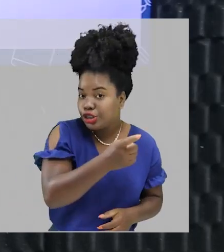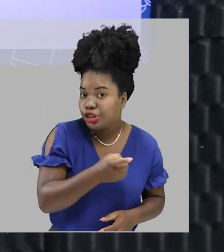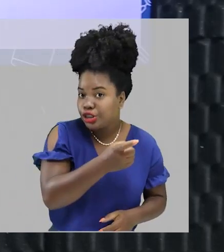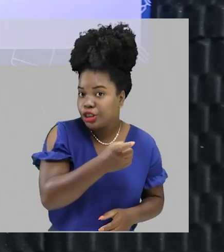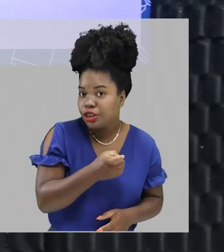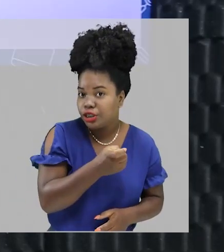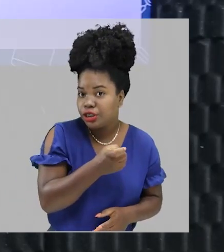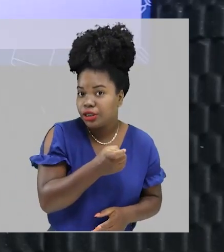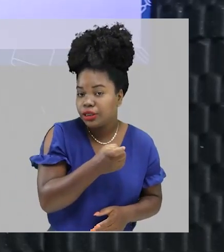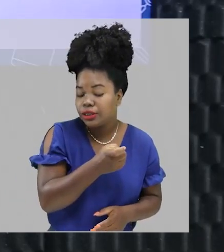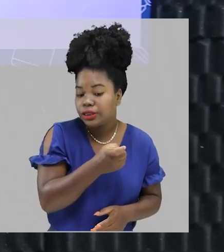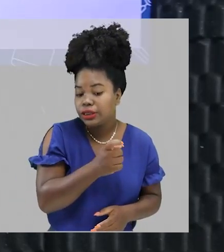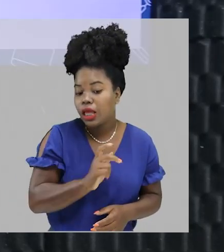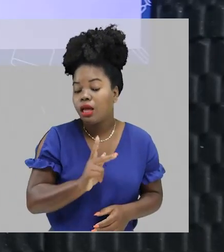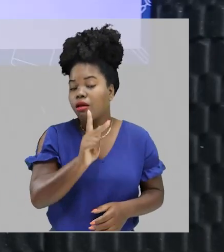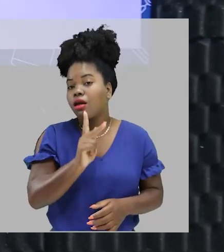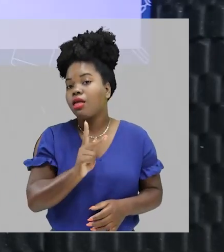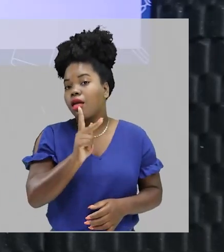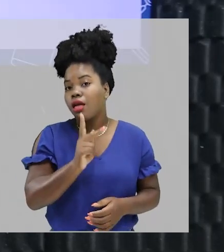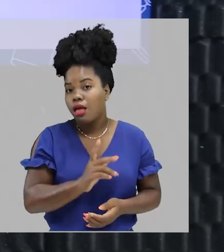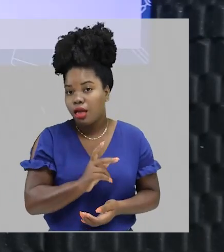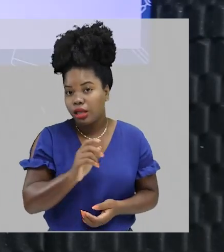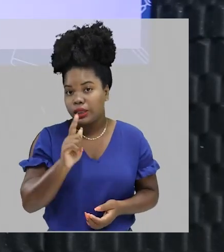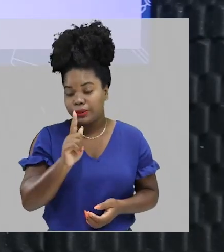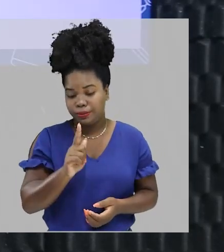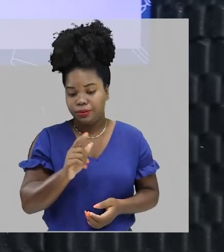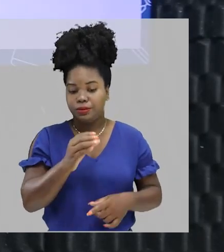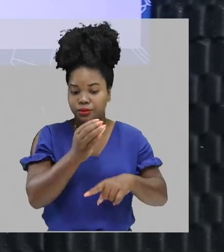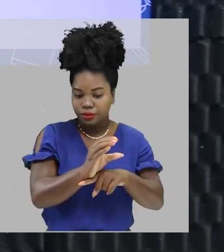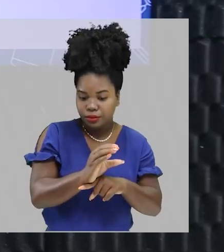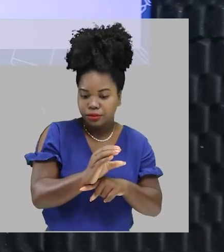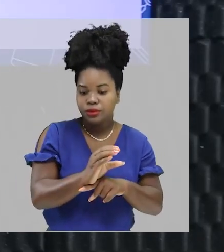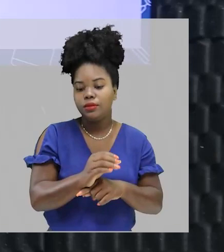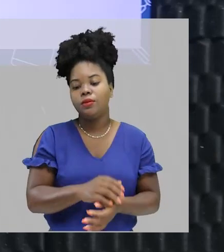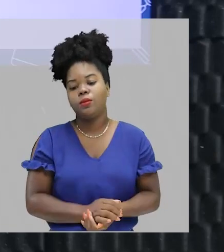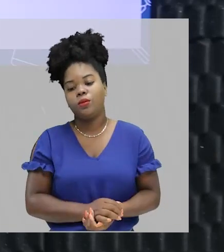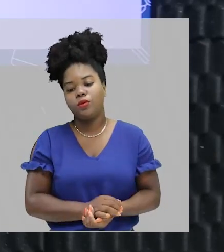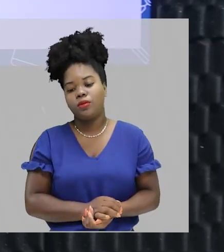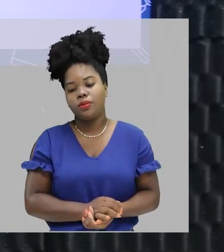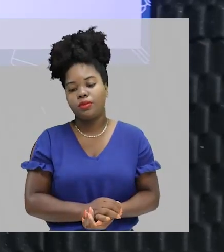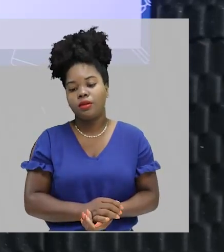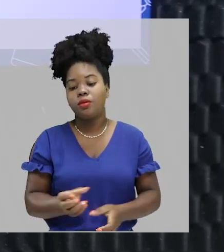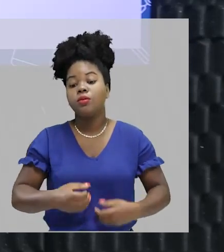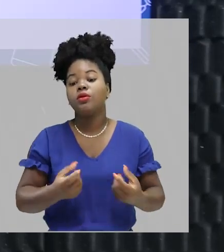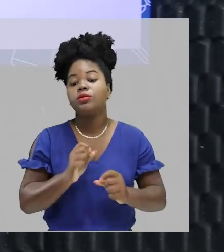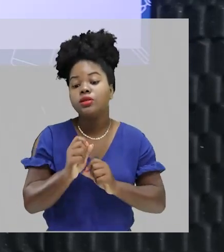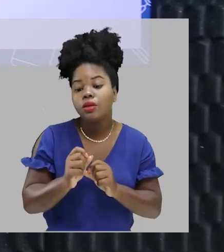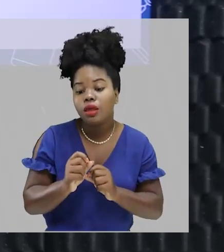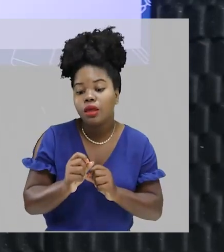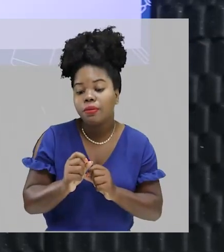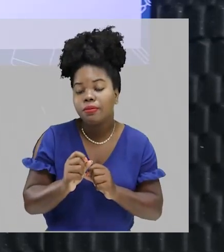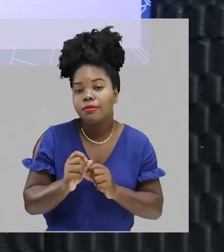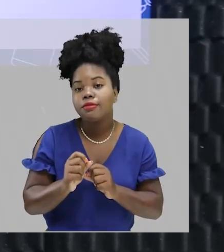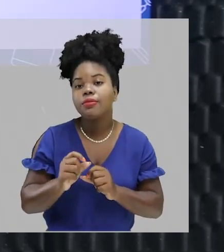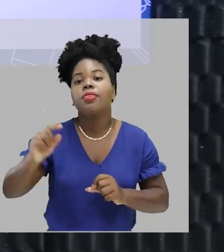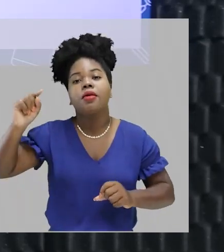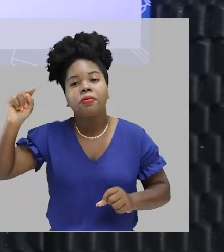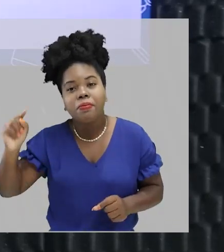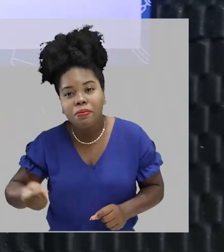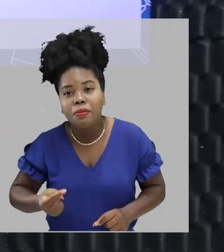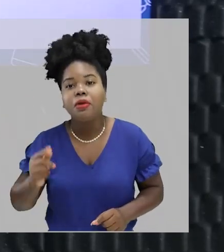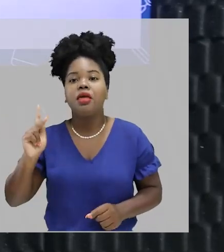X quilos do carbono, do carvão, né? Vai produzir o quê?